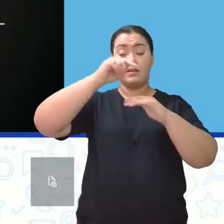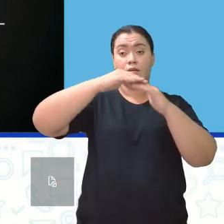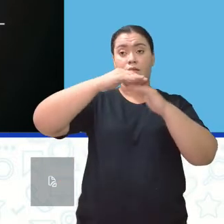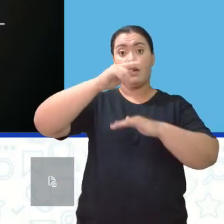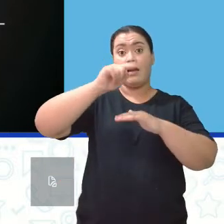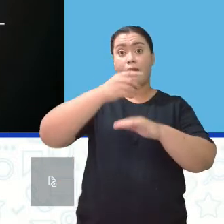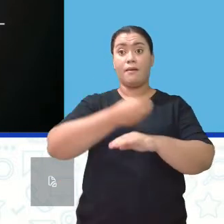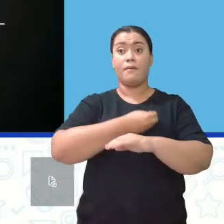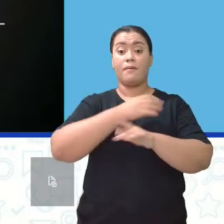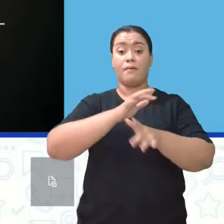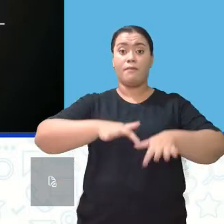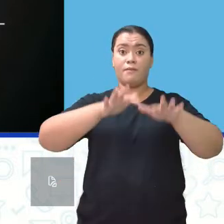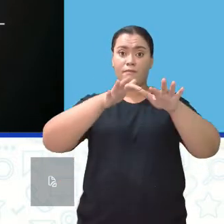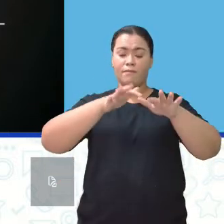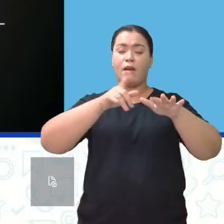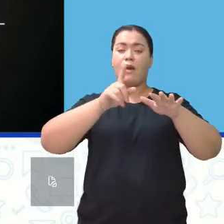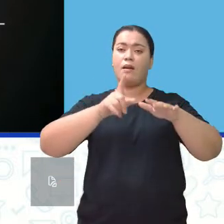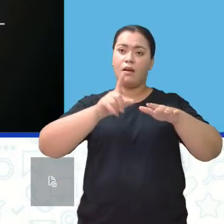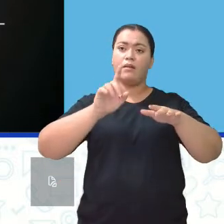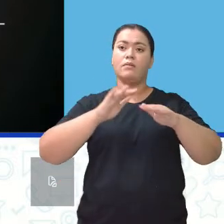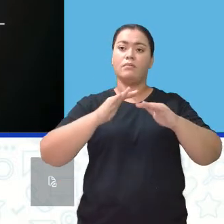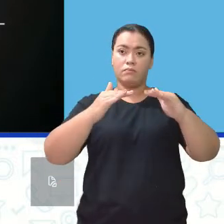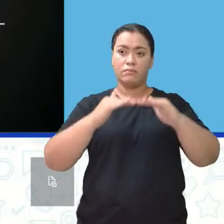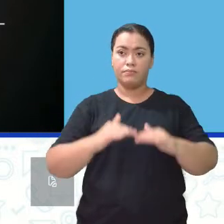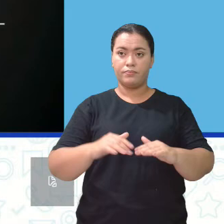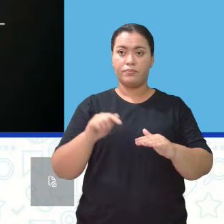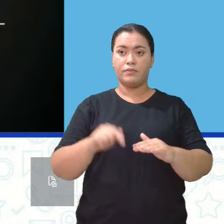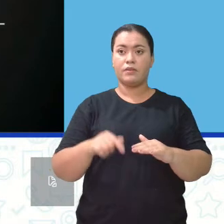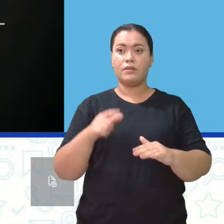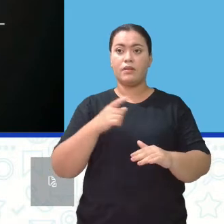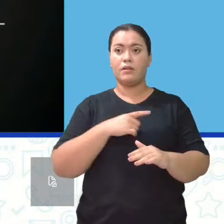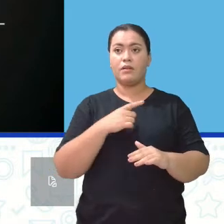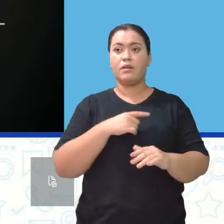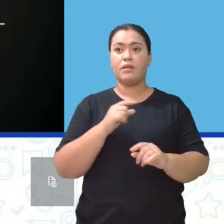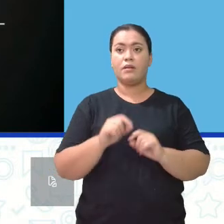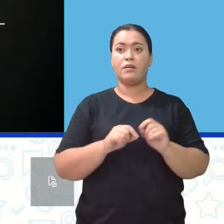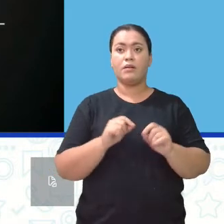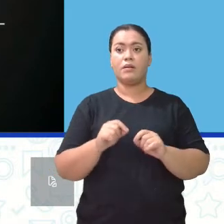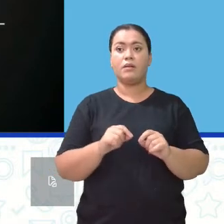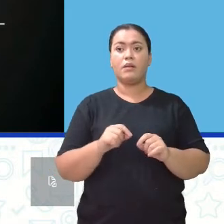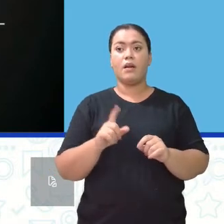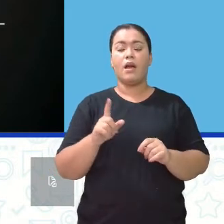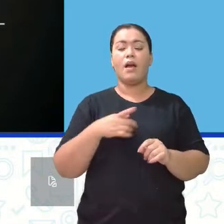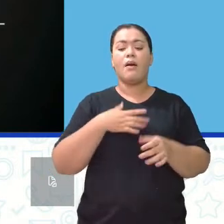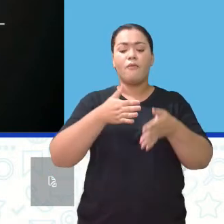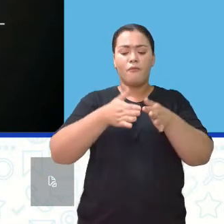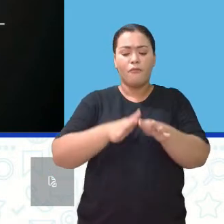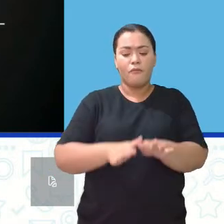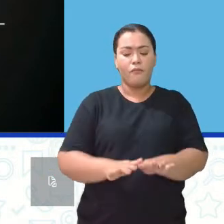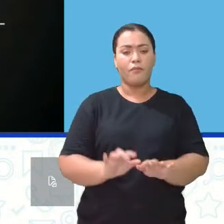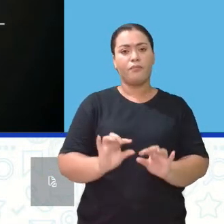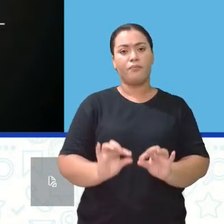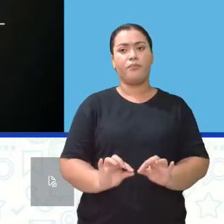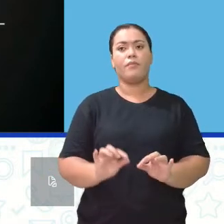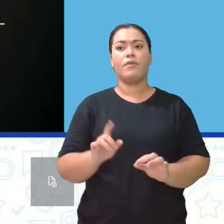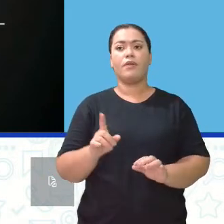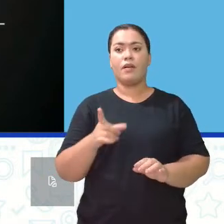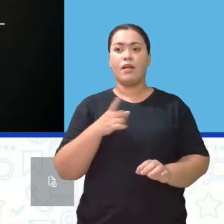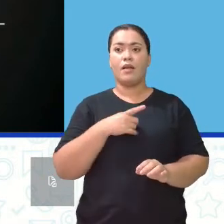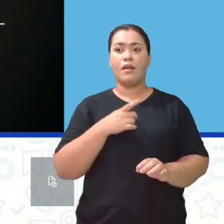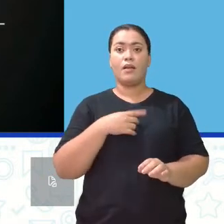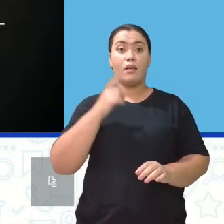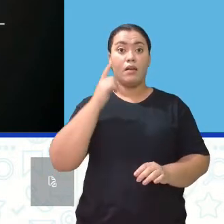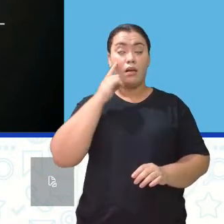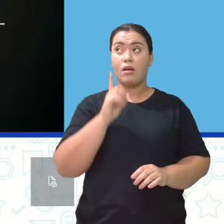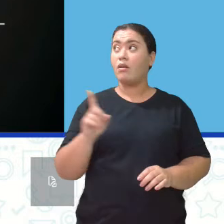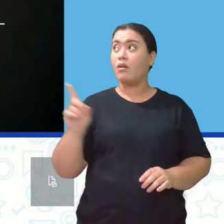marés vivas. Já no outro lado, abaixo, vocês estão vendo as marés mortas ou marés de quadratura.